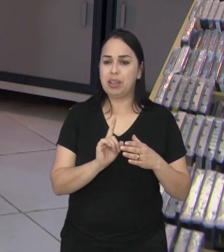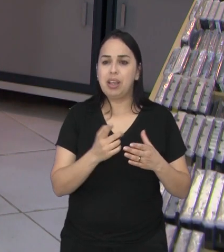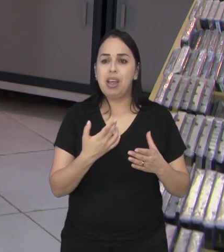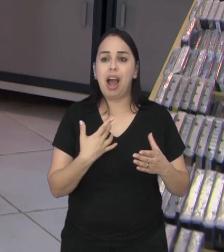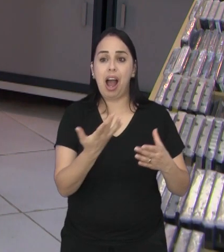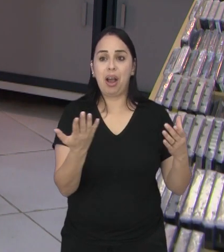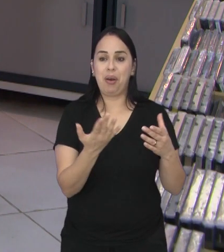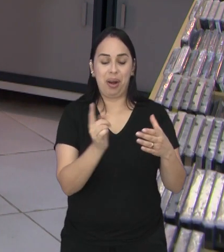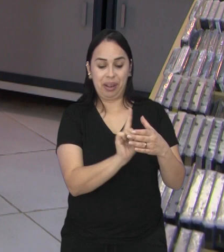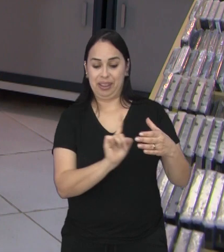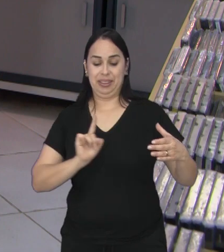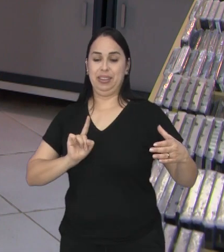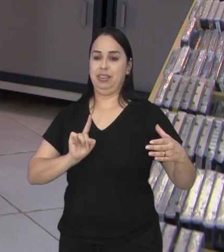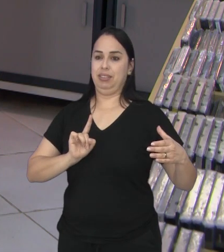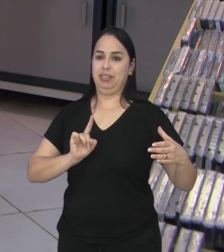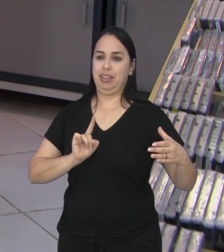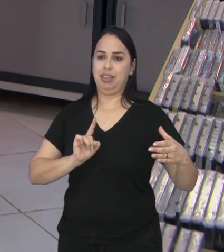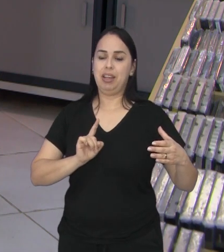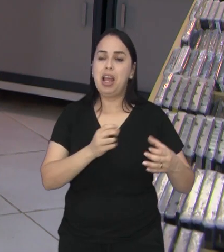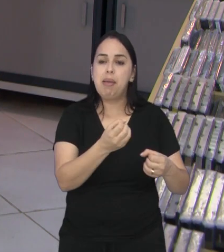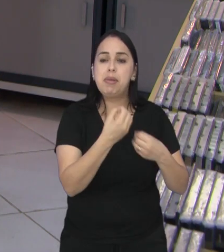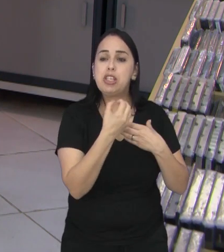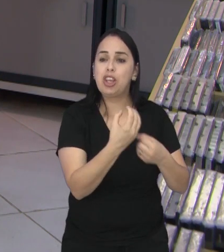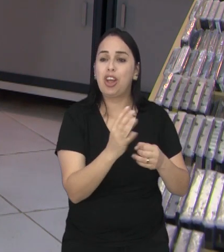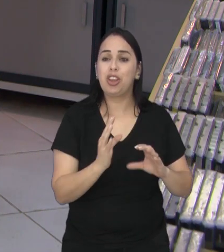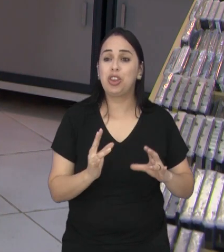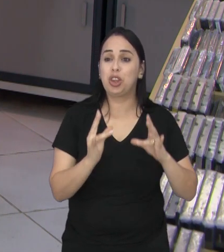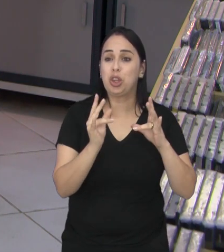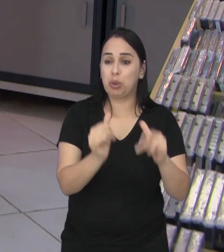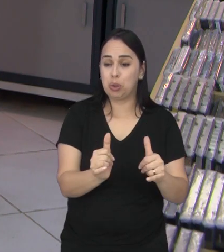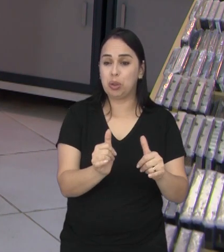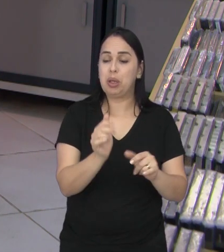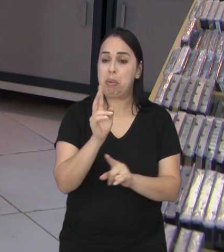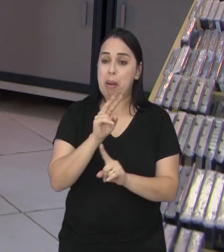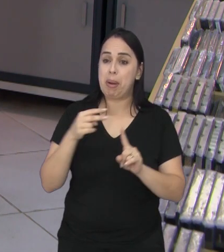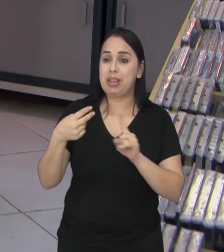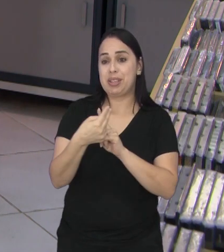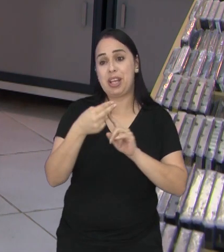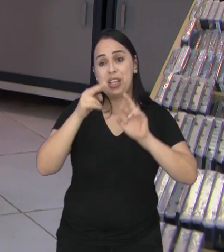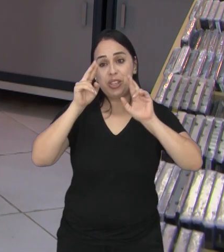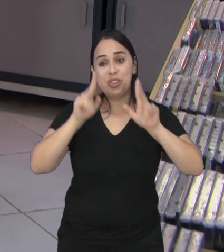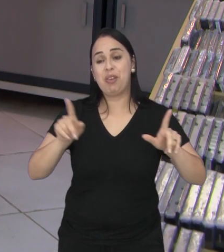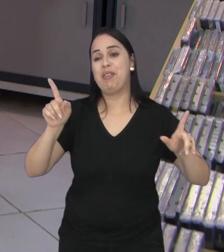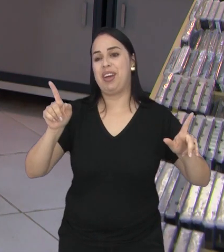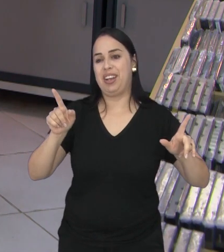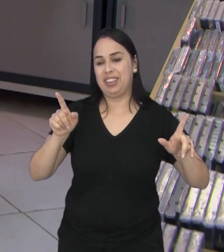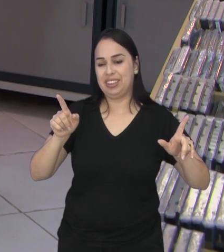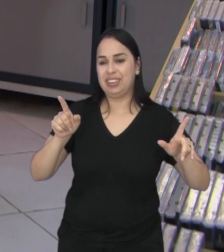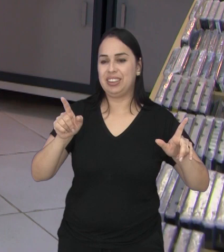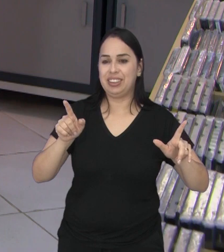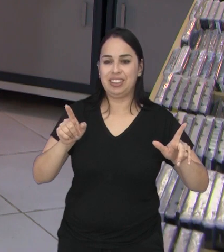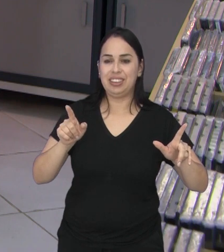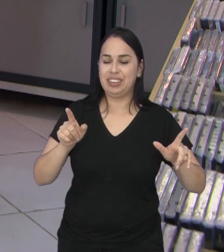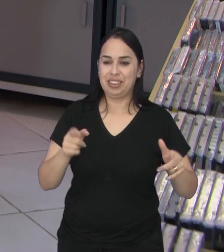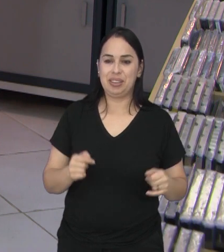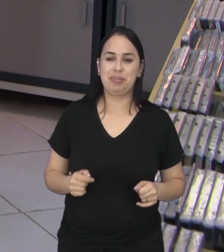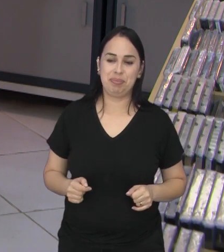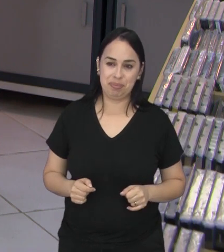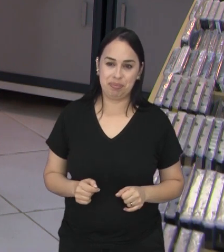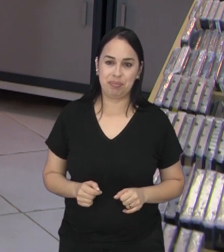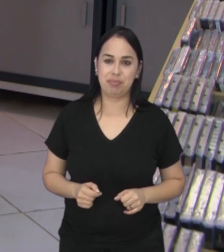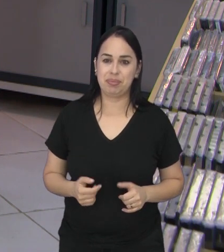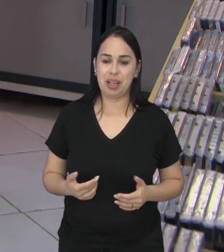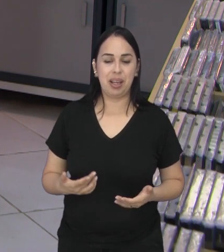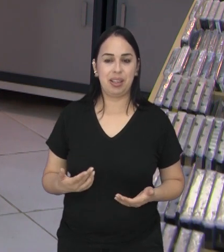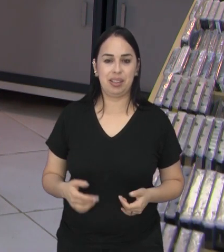como eu falar que ele me trouxe uma coisa, porque ele me trouxe uma perspectiva de vida, e isso realmente não tem nada que pague, né?